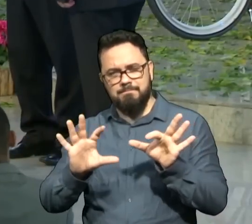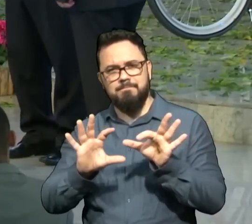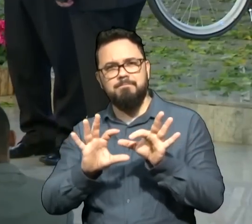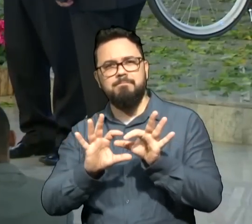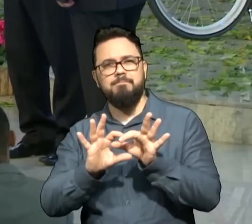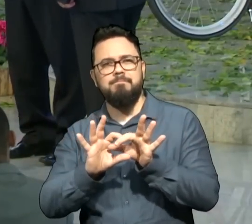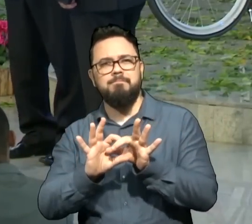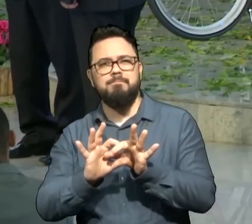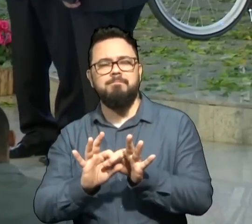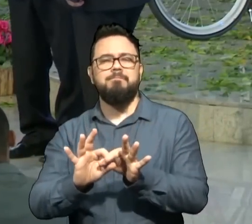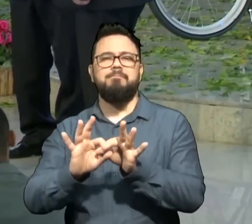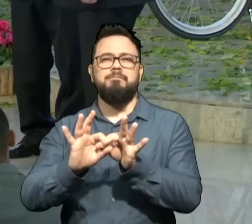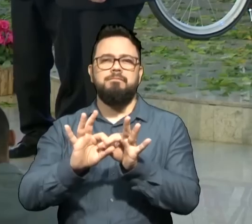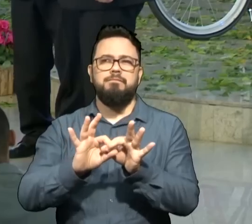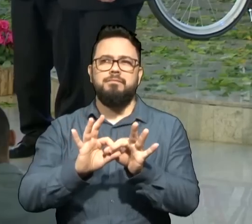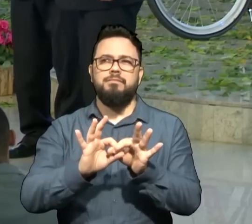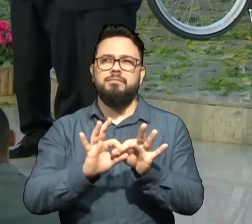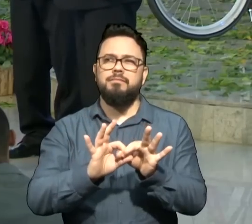só